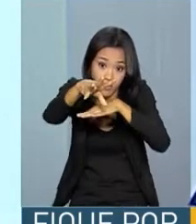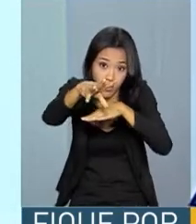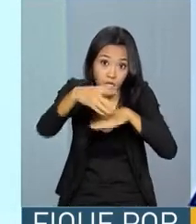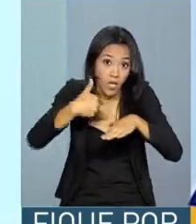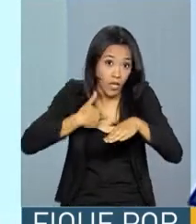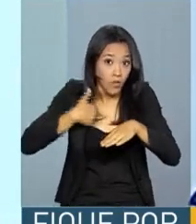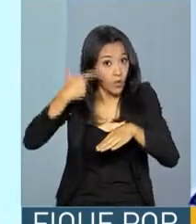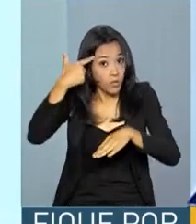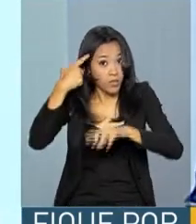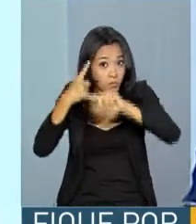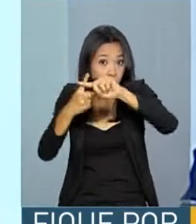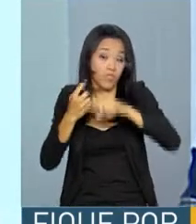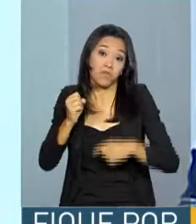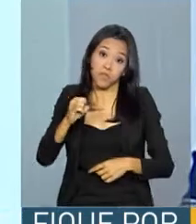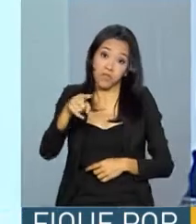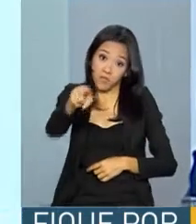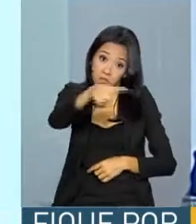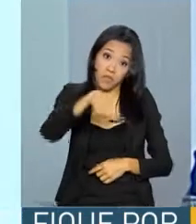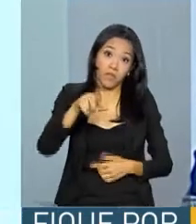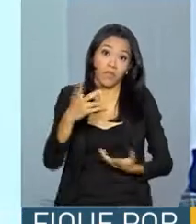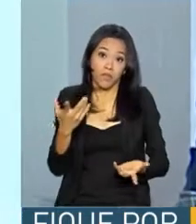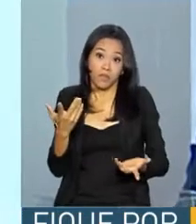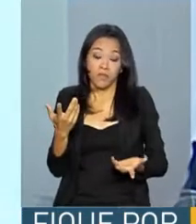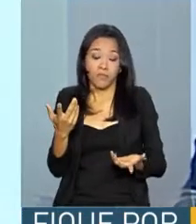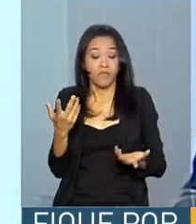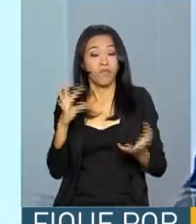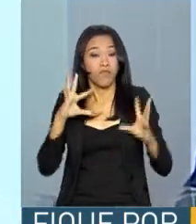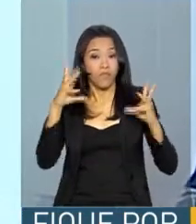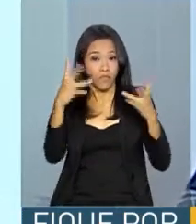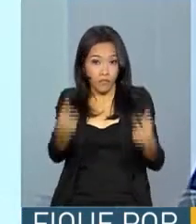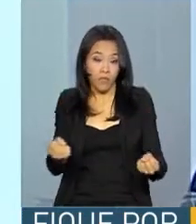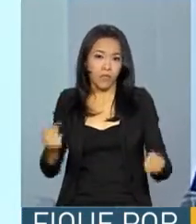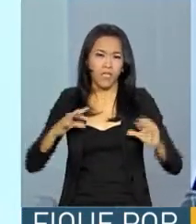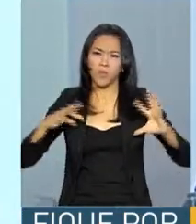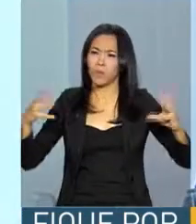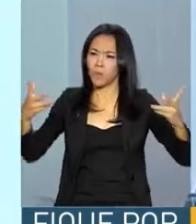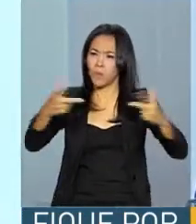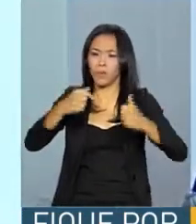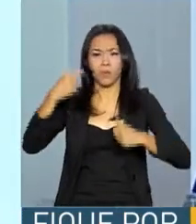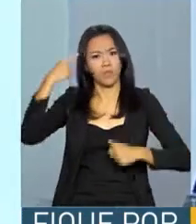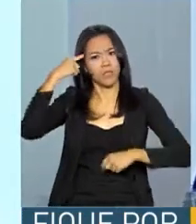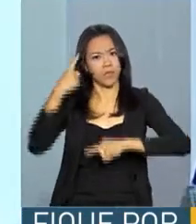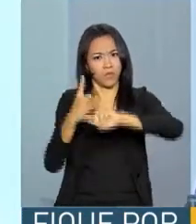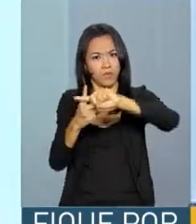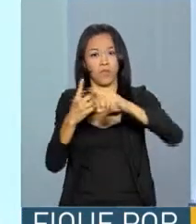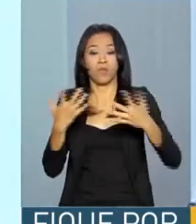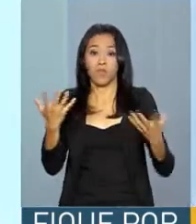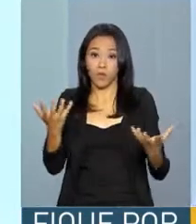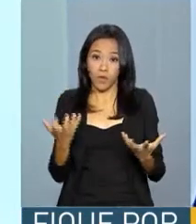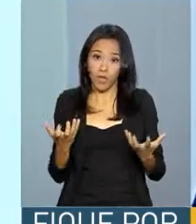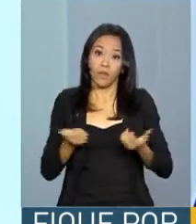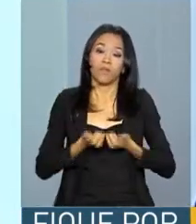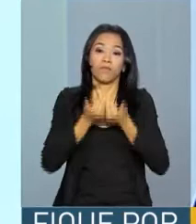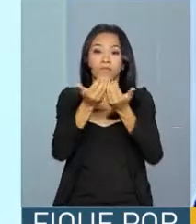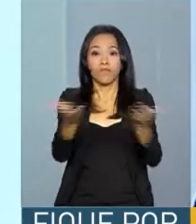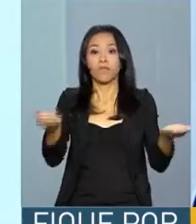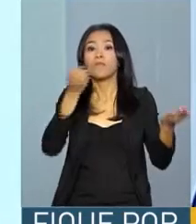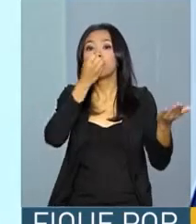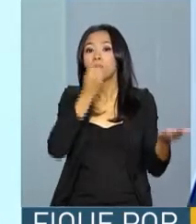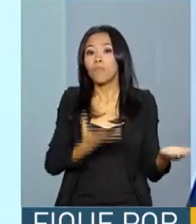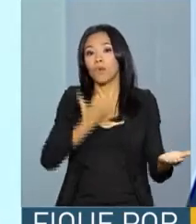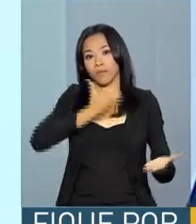muito otimista. Se vocês se convencerem, sejamos todos otimistas, né? Para tanto, eu quero desejar um bom